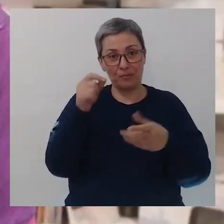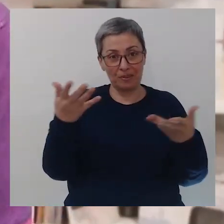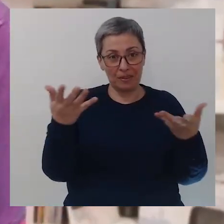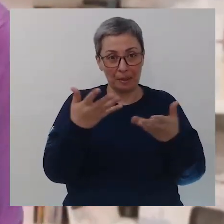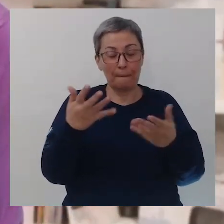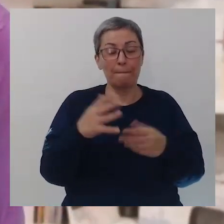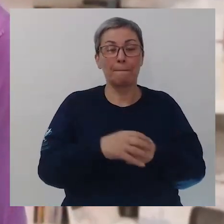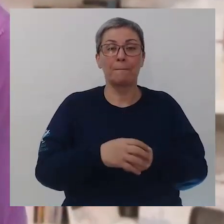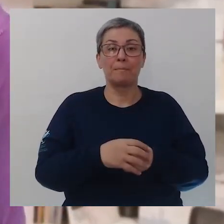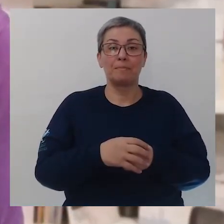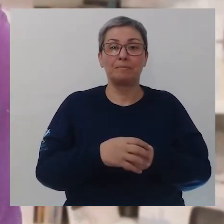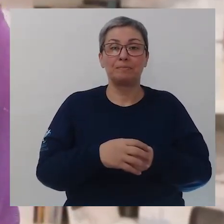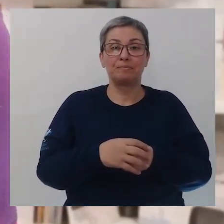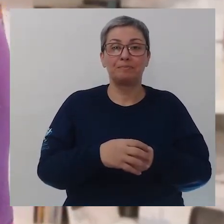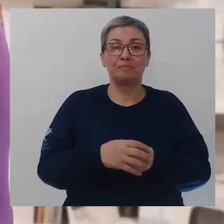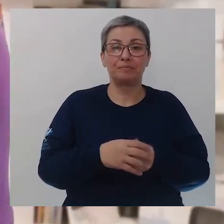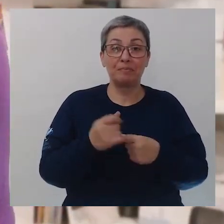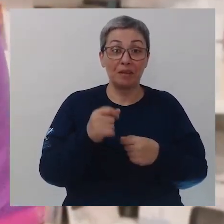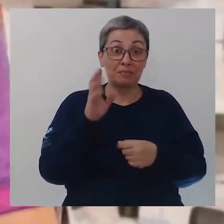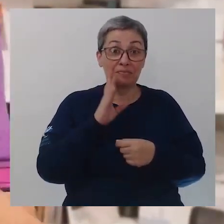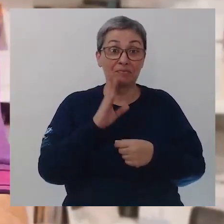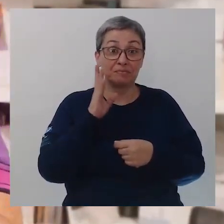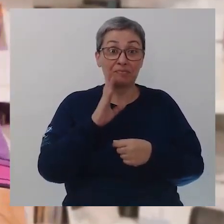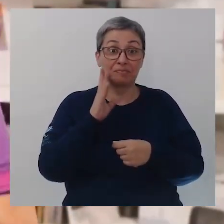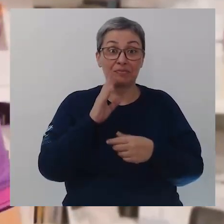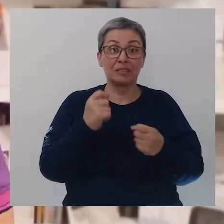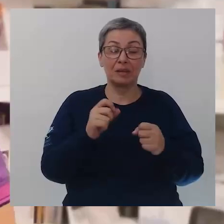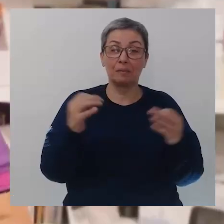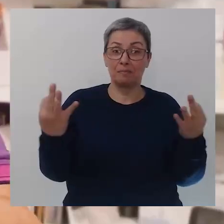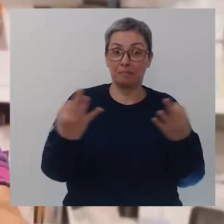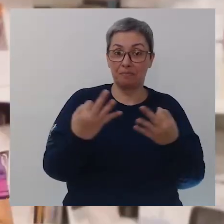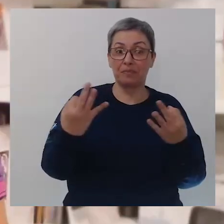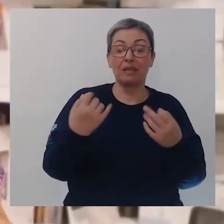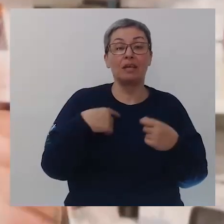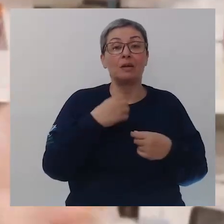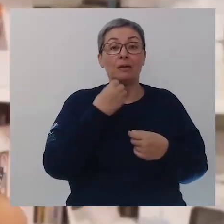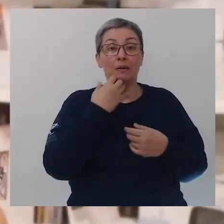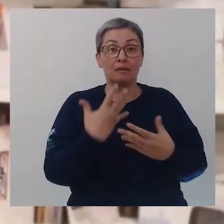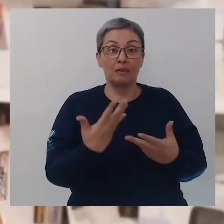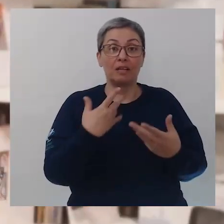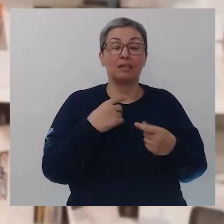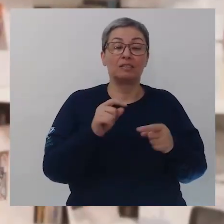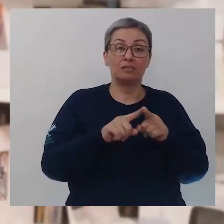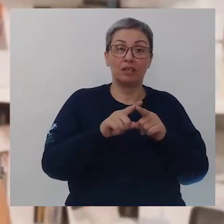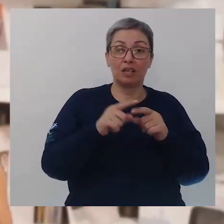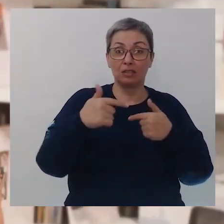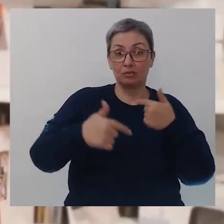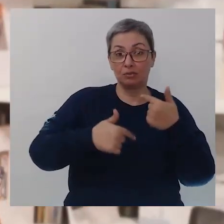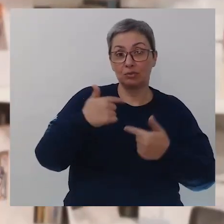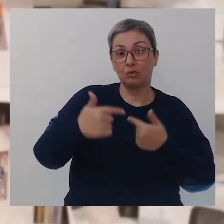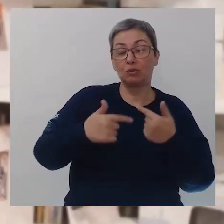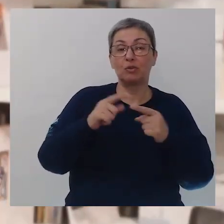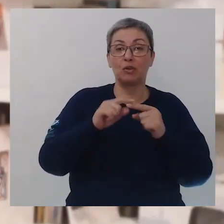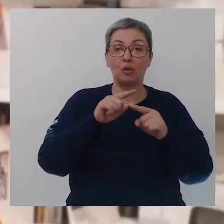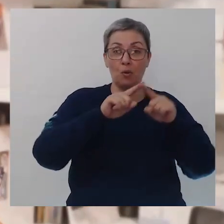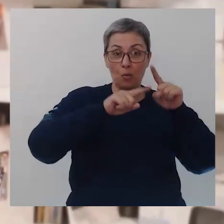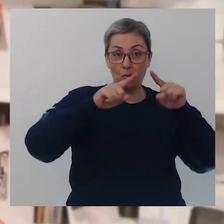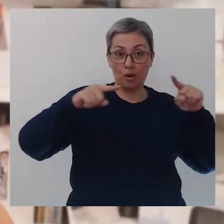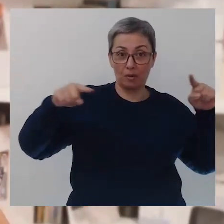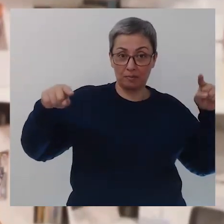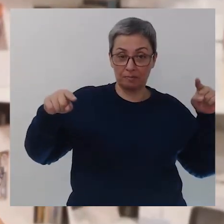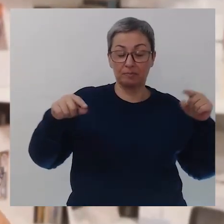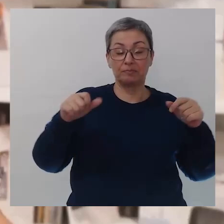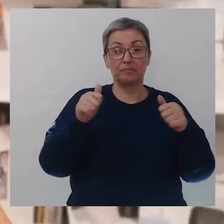aí por você. Não é legal? Perfeito. Muito bem, e assim a gente vai estar trabalhando